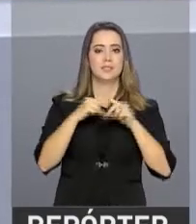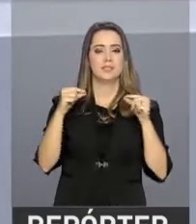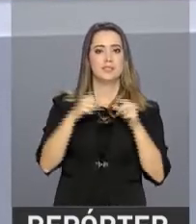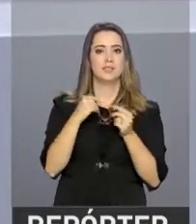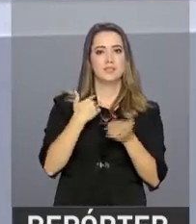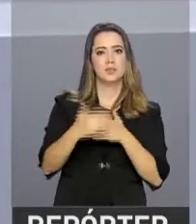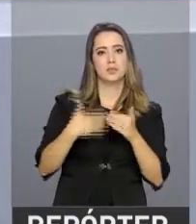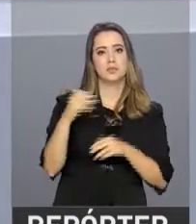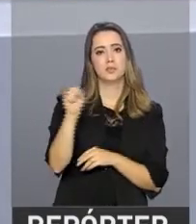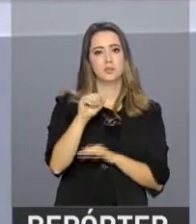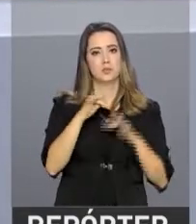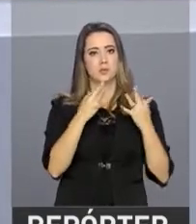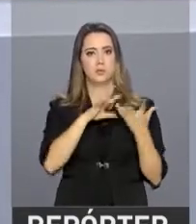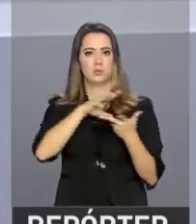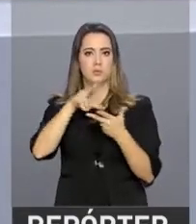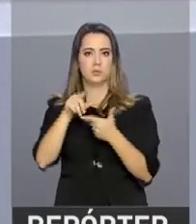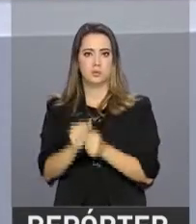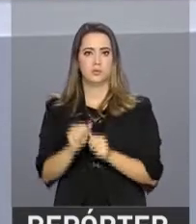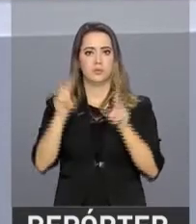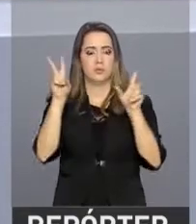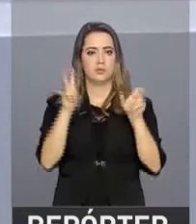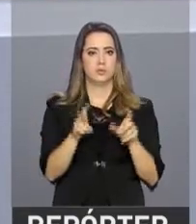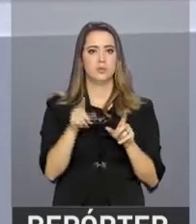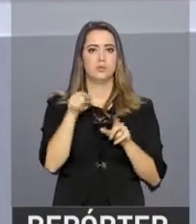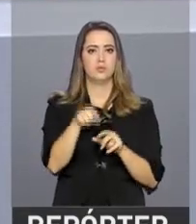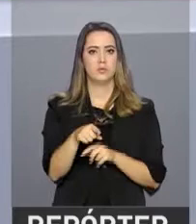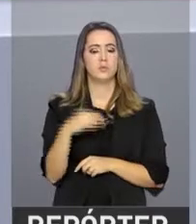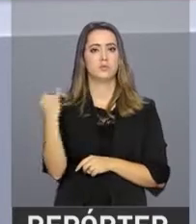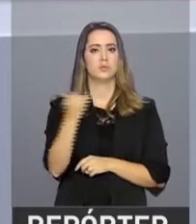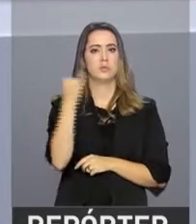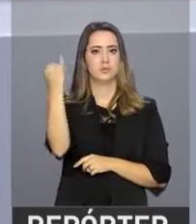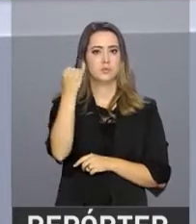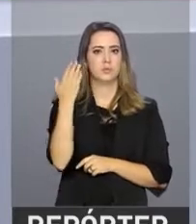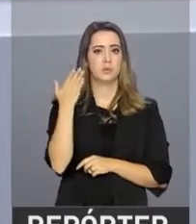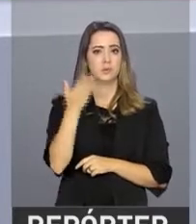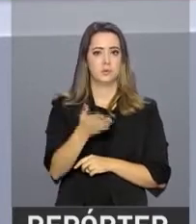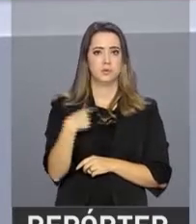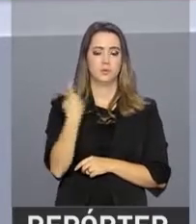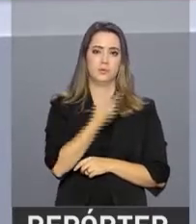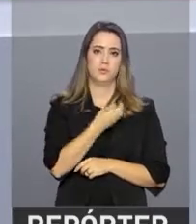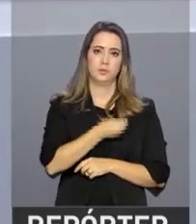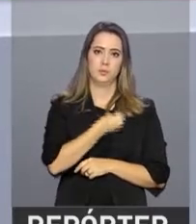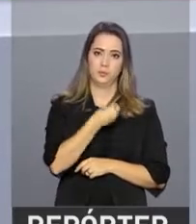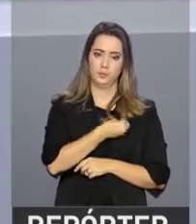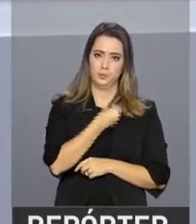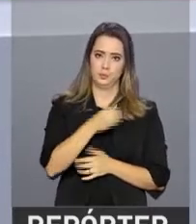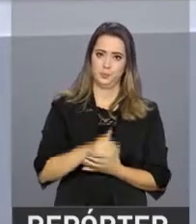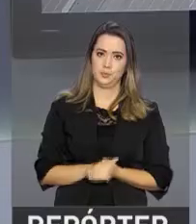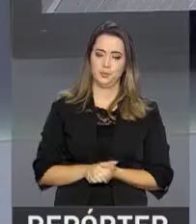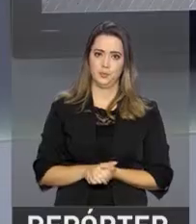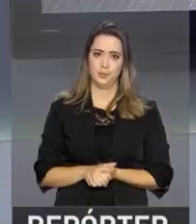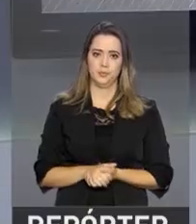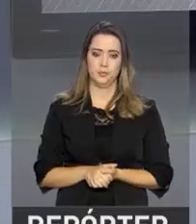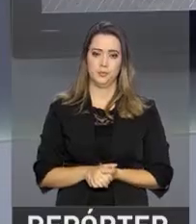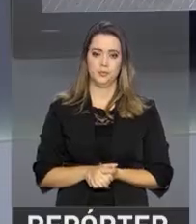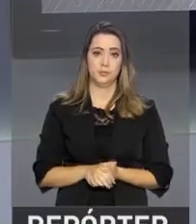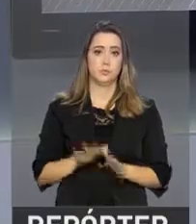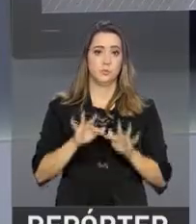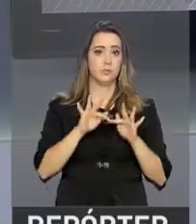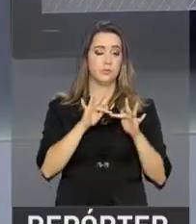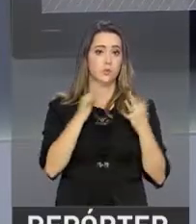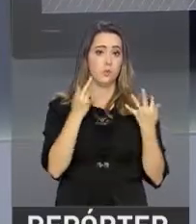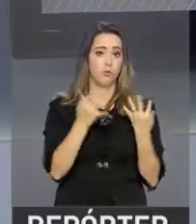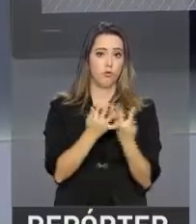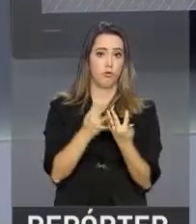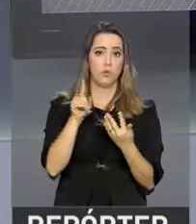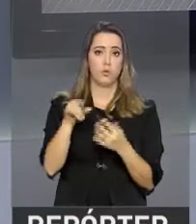Brasília continua o 8º Fórum Mundial que trata desse bem fundamental para a nossa sobrevivência. O pavilhão do